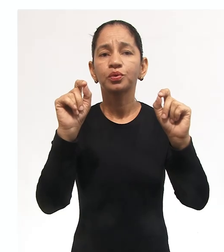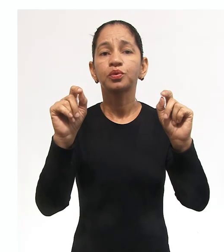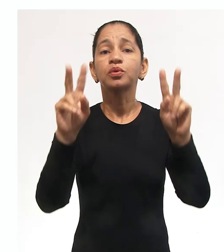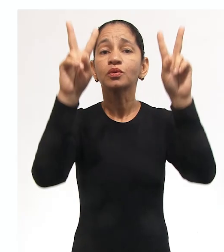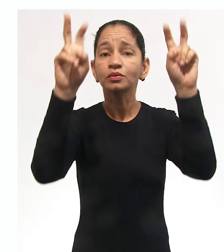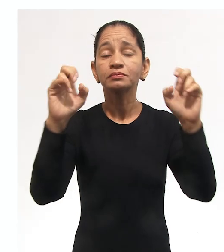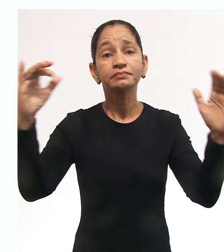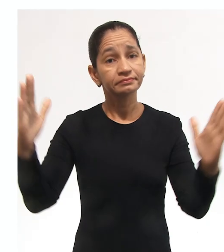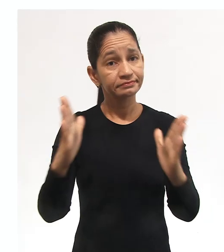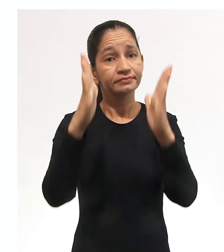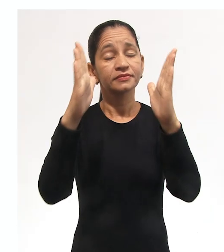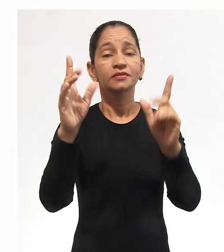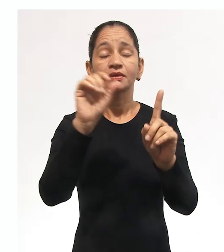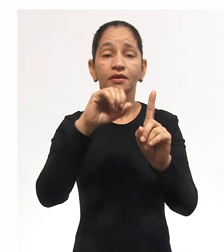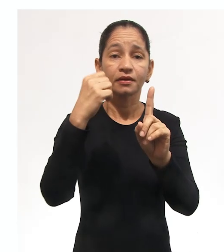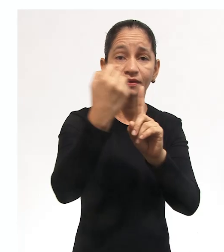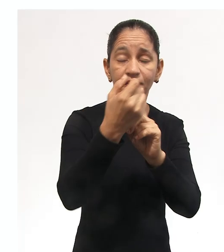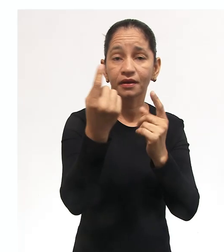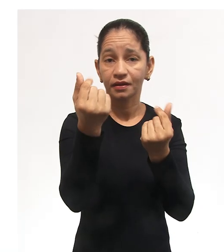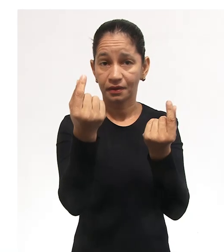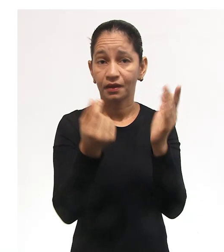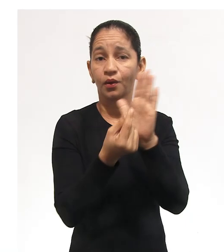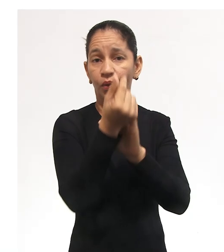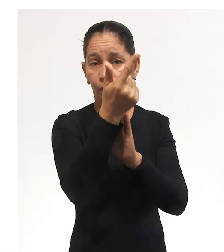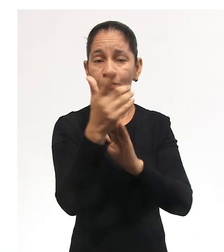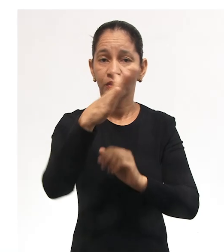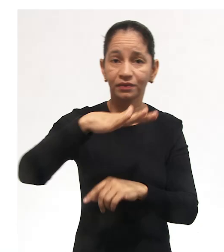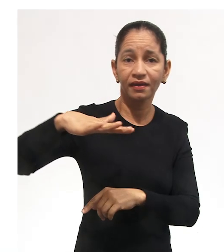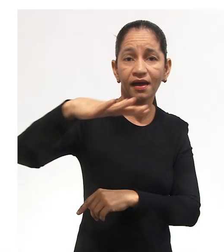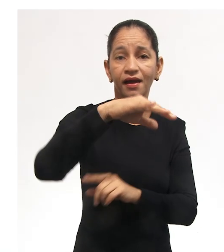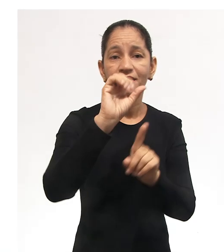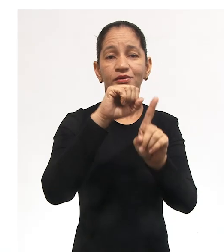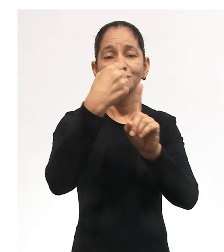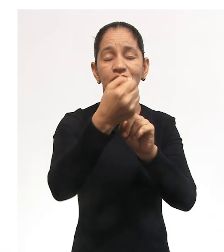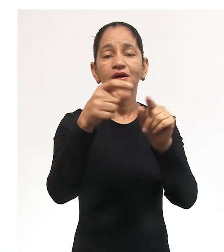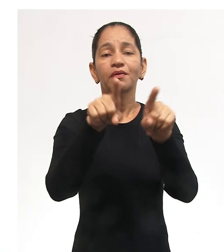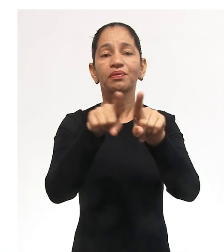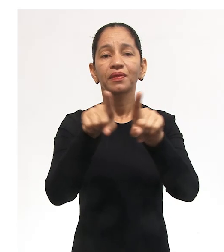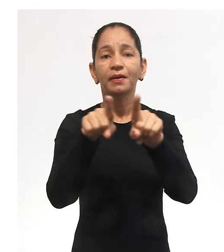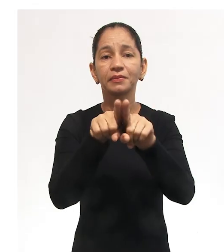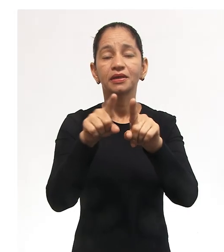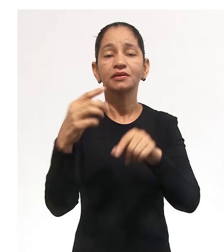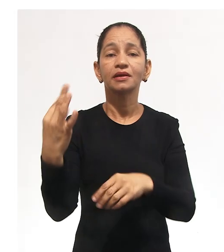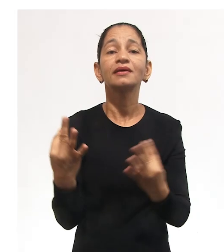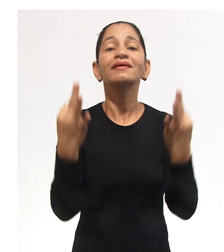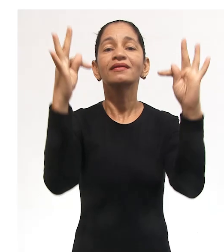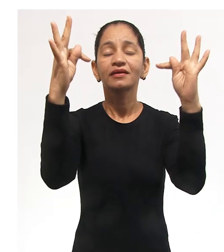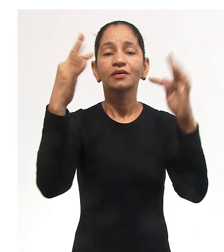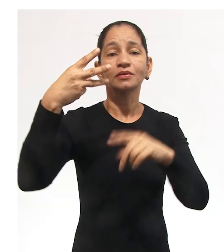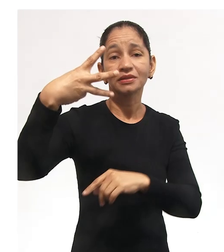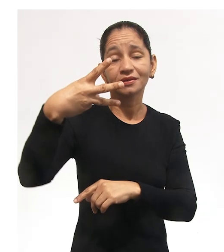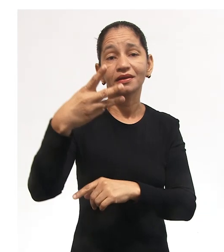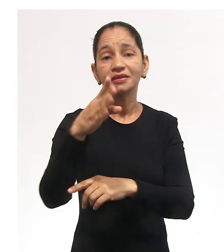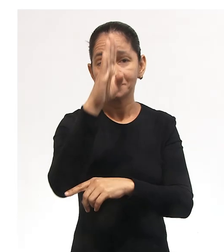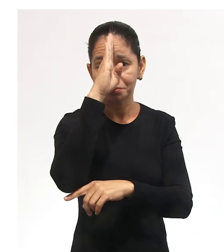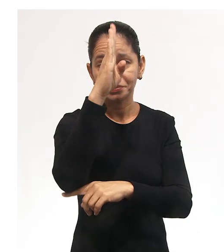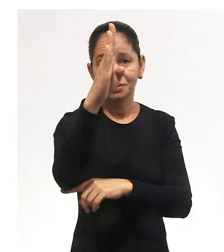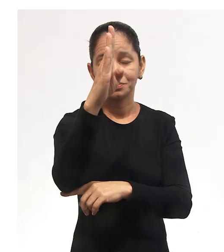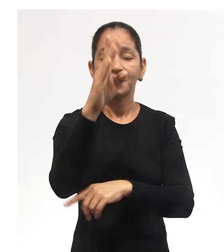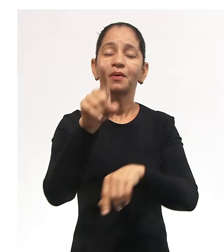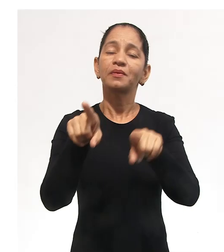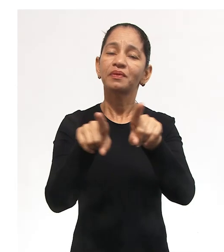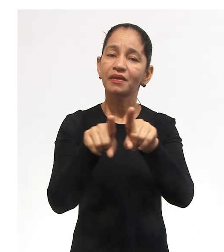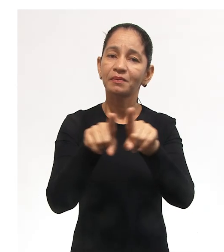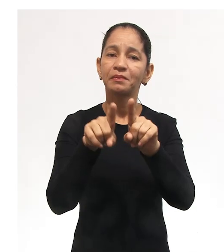né? A consideração dos impactos econômicos, sociais e ambientais da intervenção, tá? Considerando a tríplice hélice da